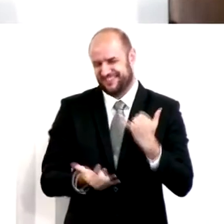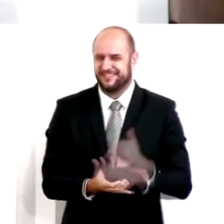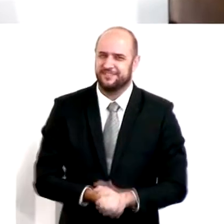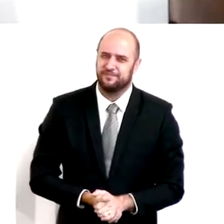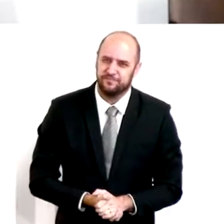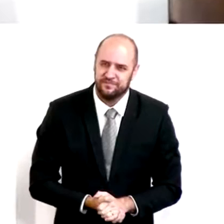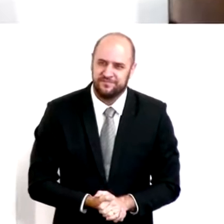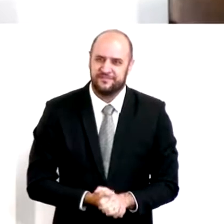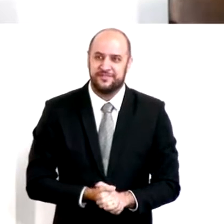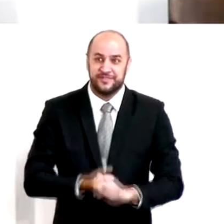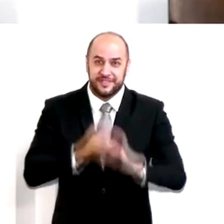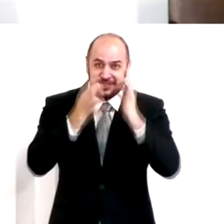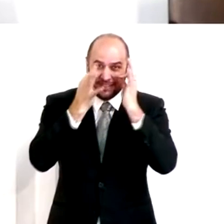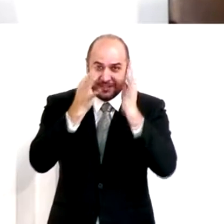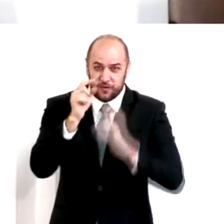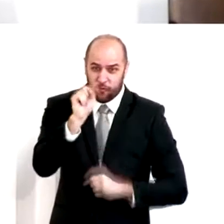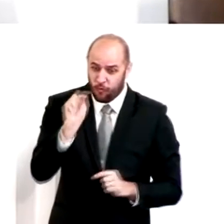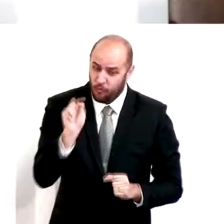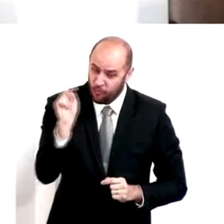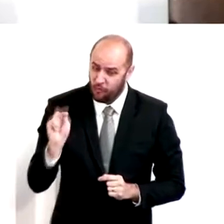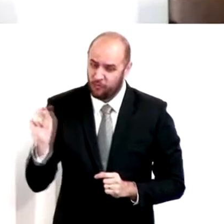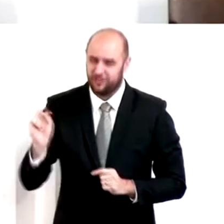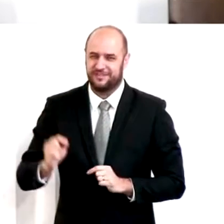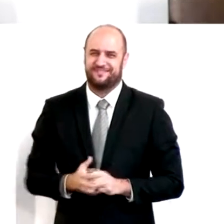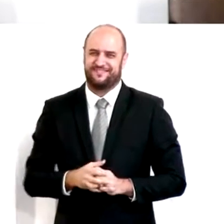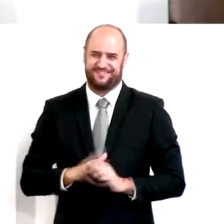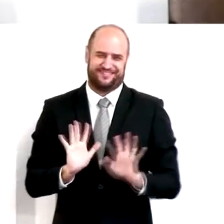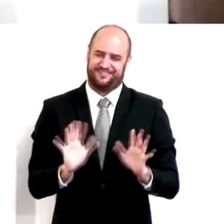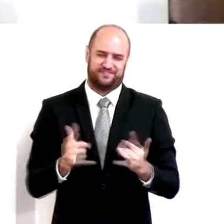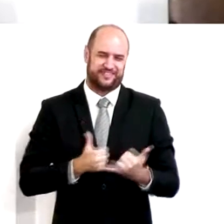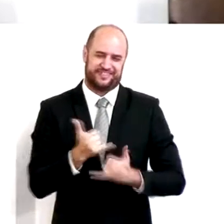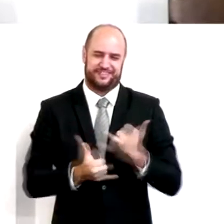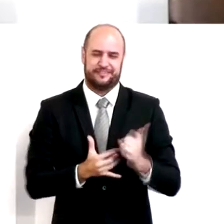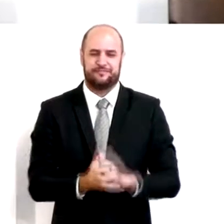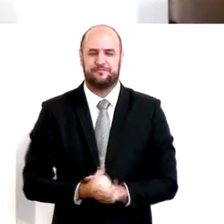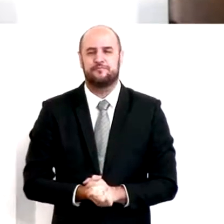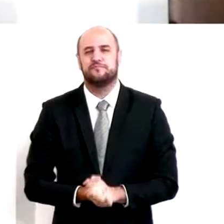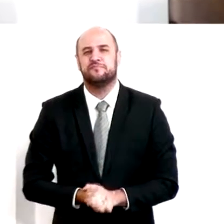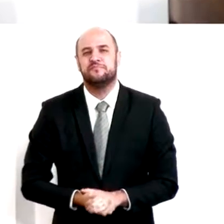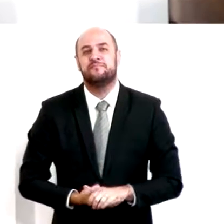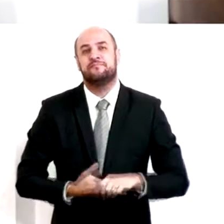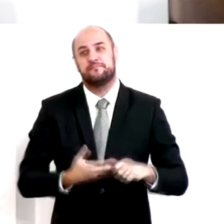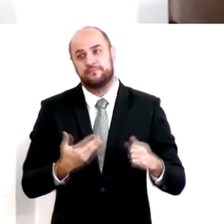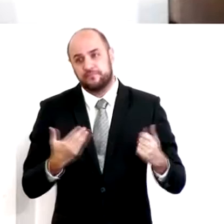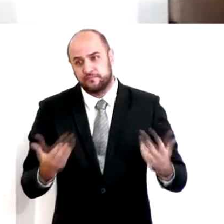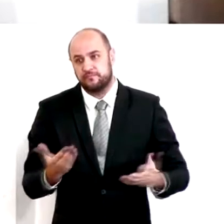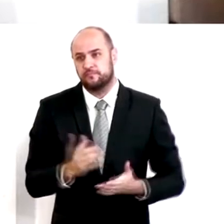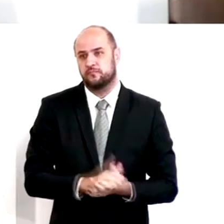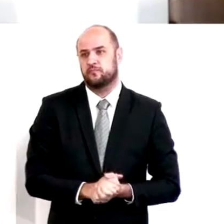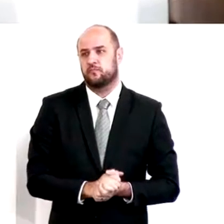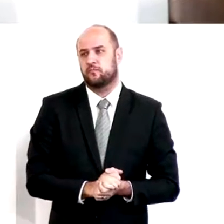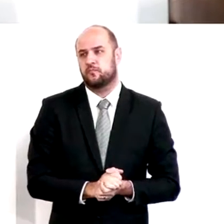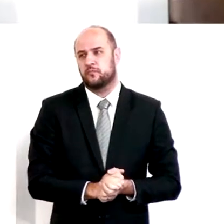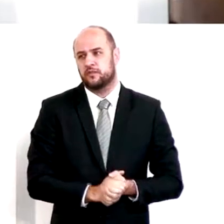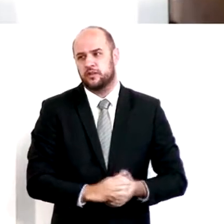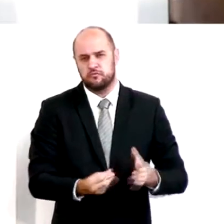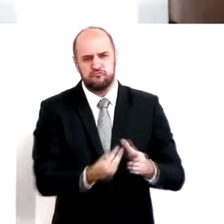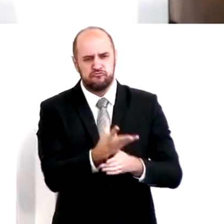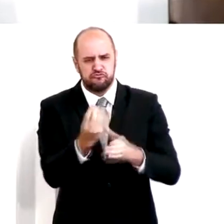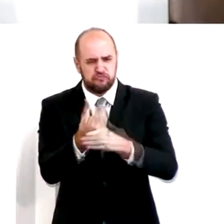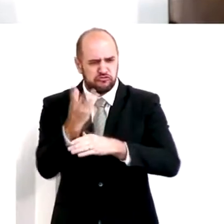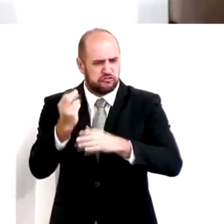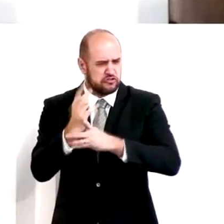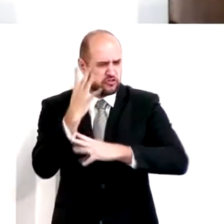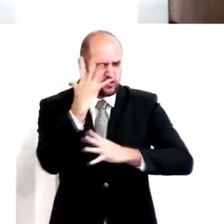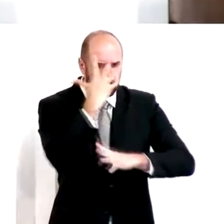Dá tempo de ao final a gente dar uma olhadinha ainda. É isso. Um jardim florido